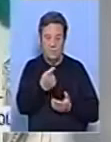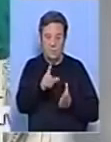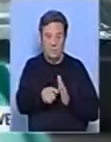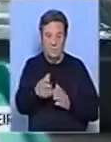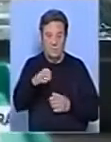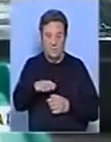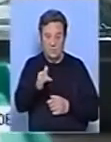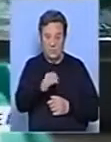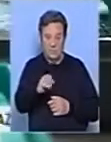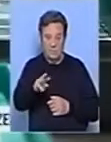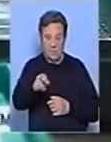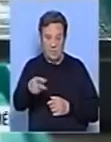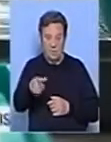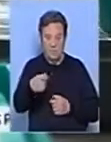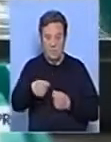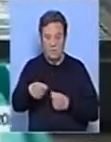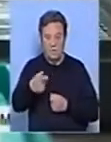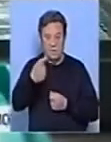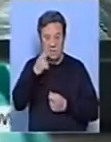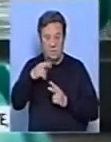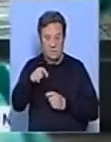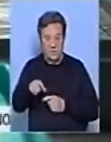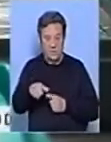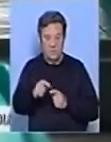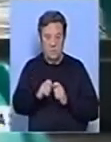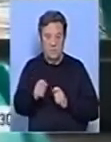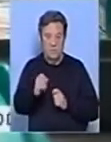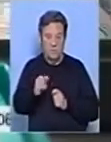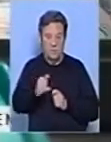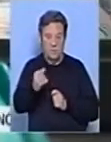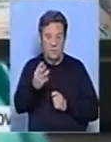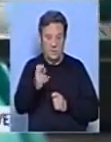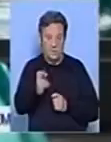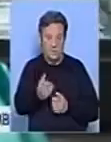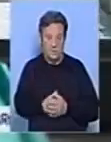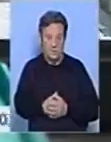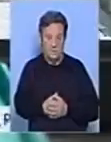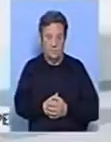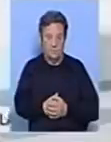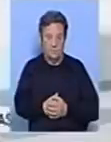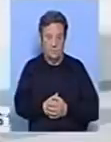receber 200 mil euros para aplicar na investigação ao longo dos próximos 3 anos.